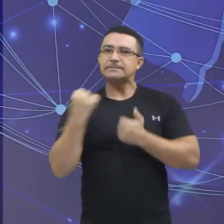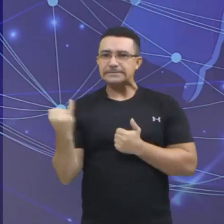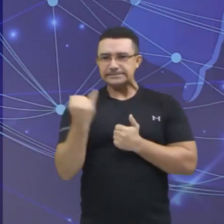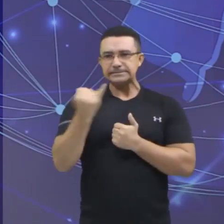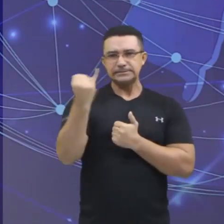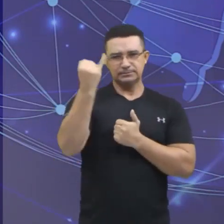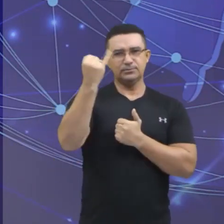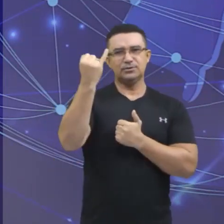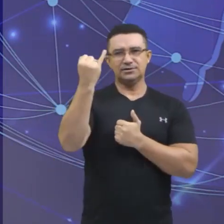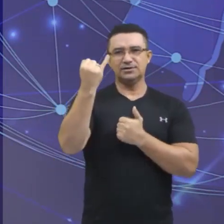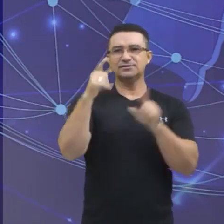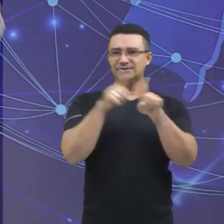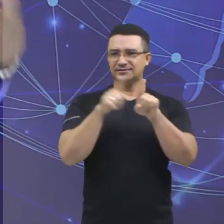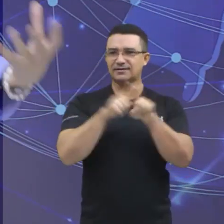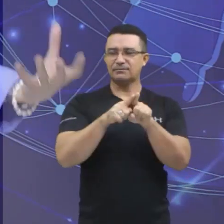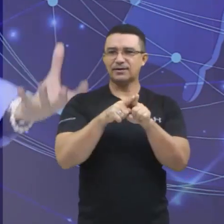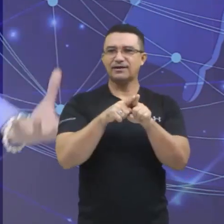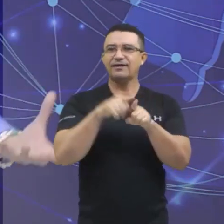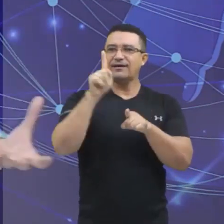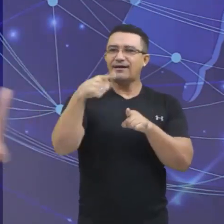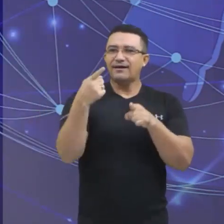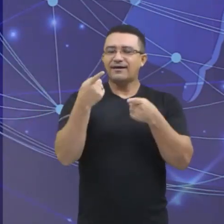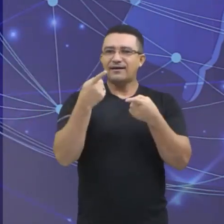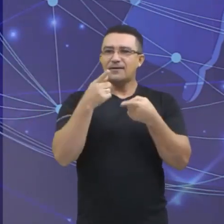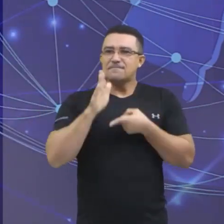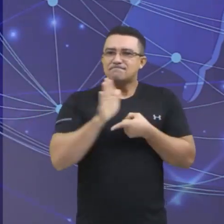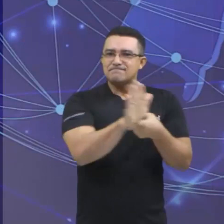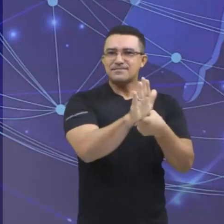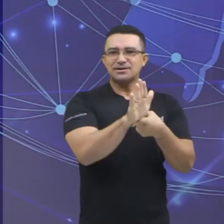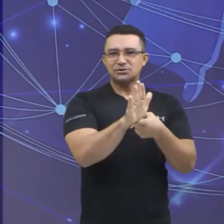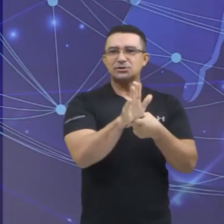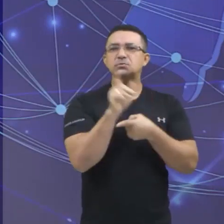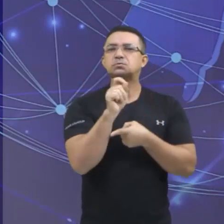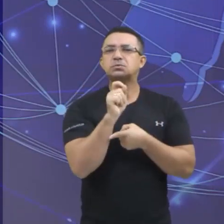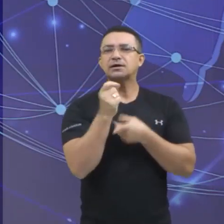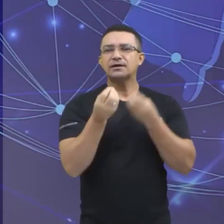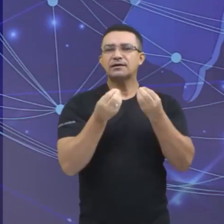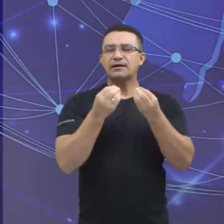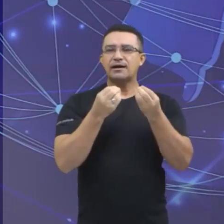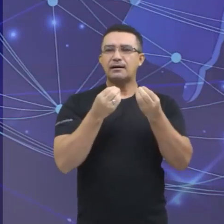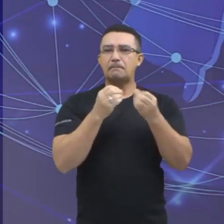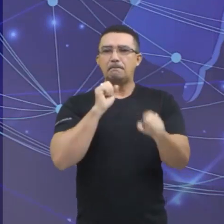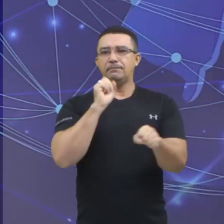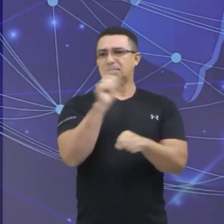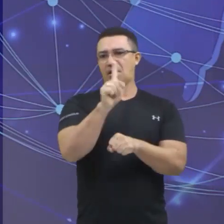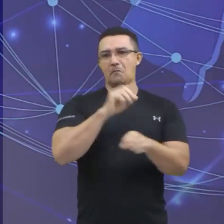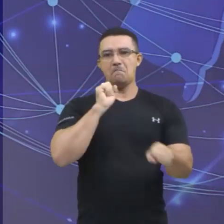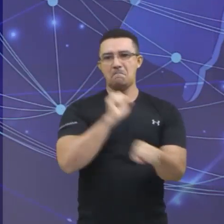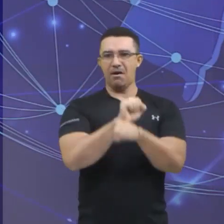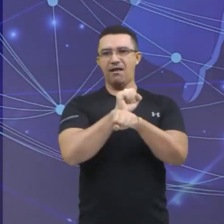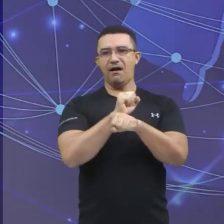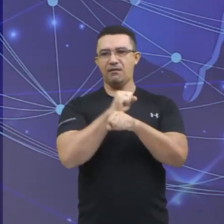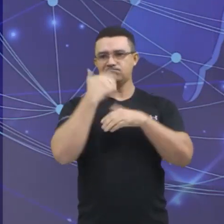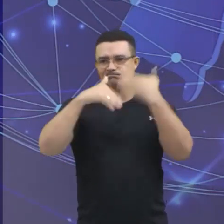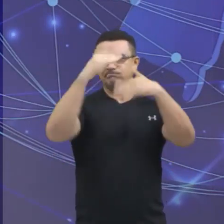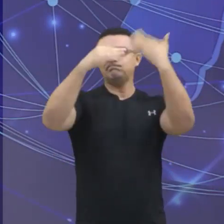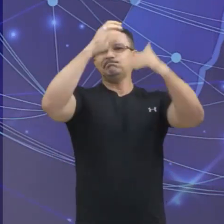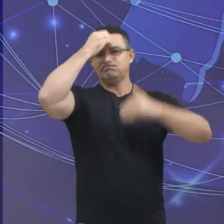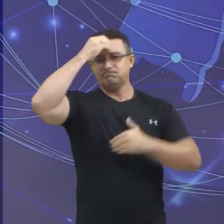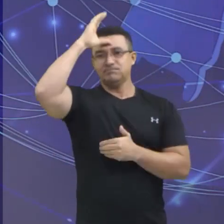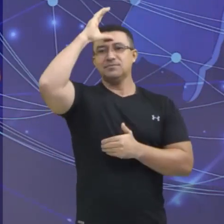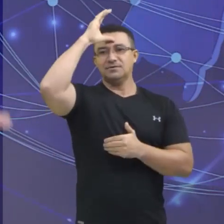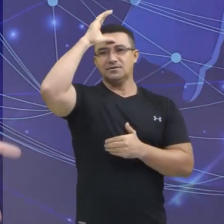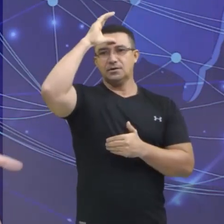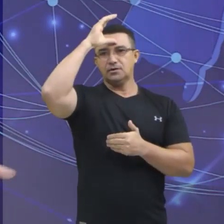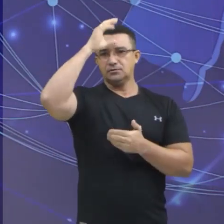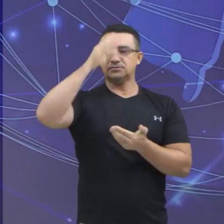e também tem sido um grande aliado para que o aprendizado não parasse, seguindo o lema que a gente sempre fala,